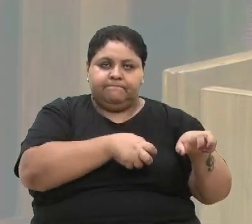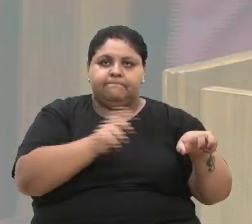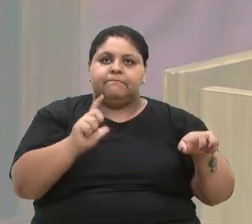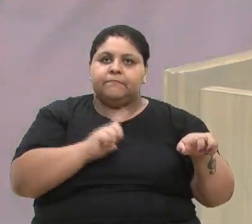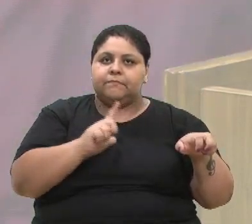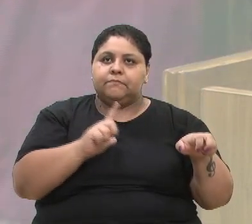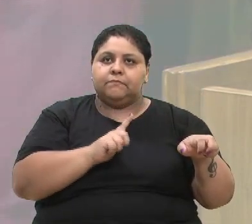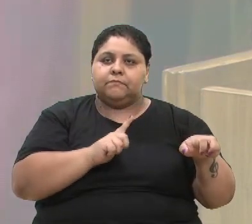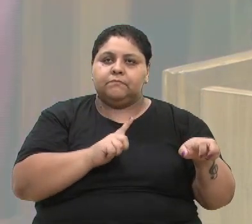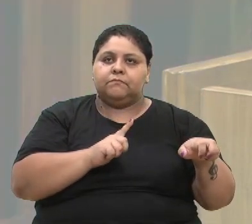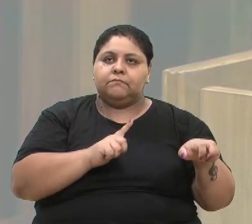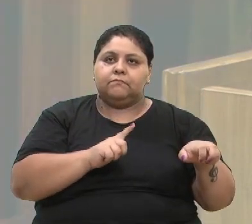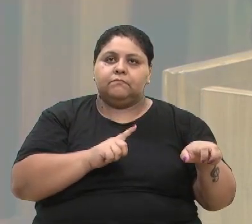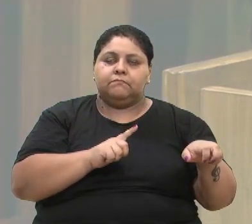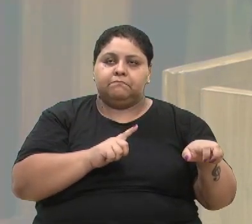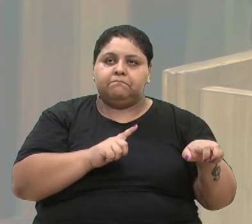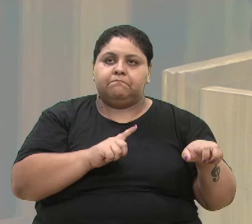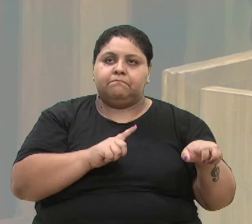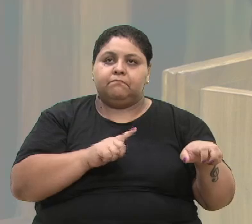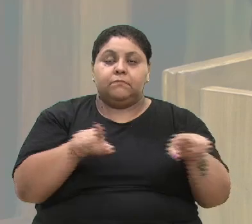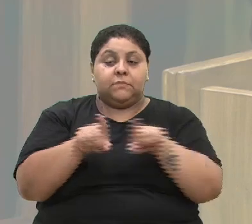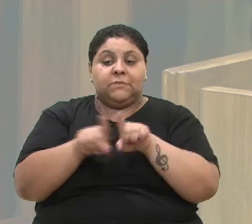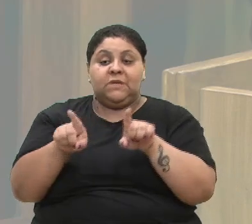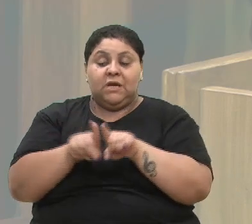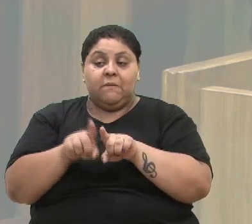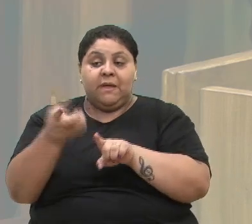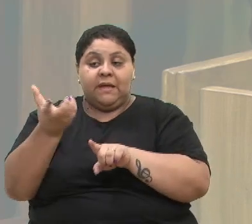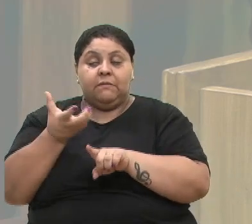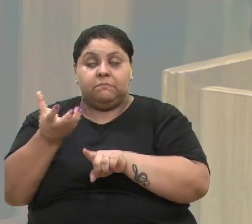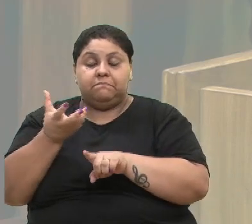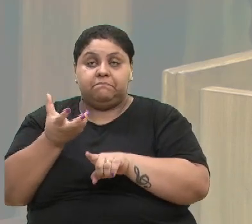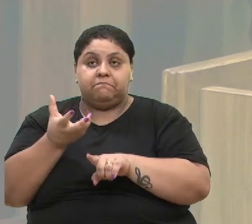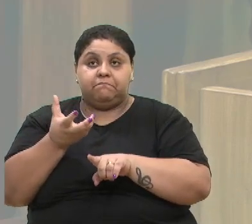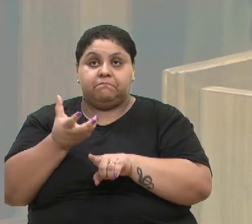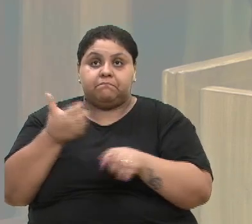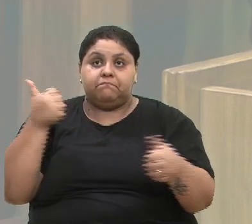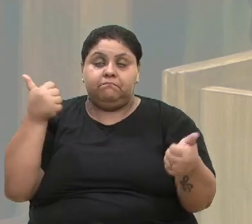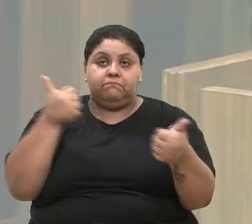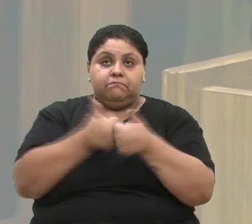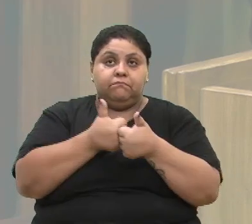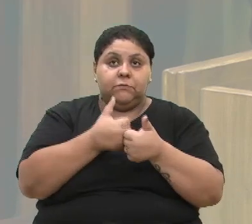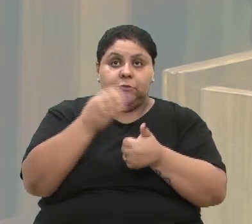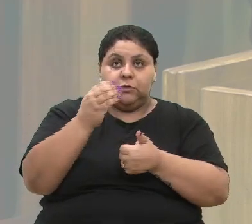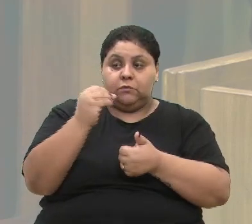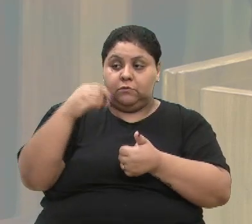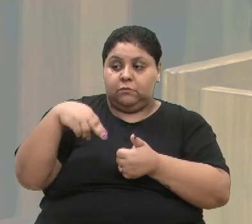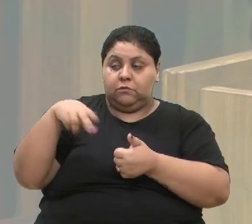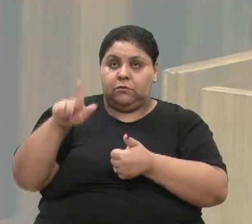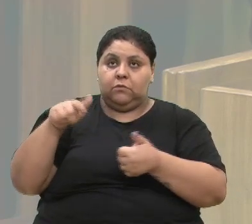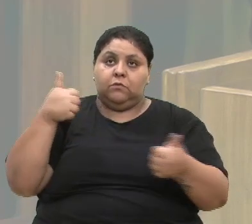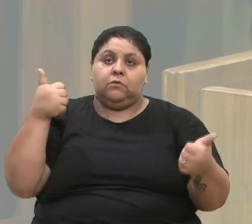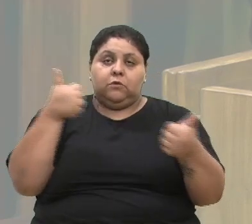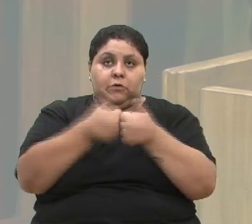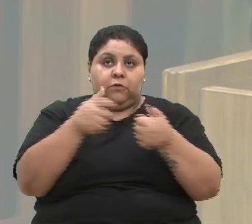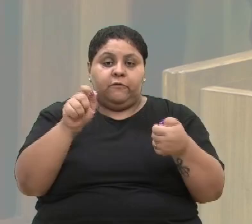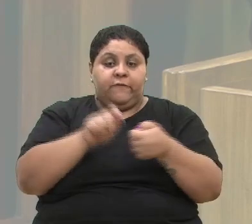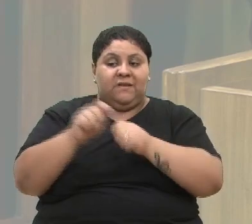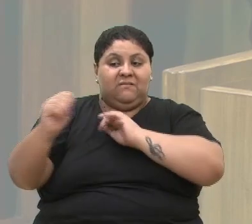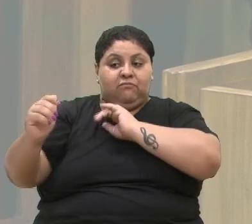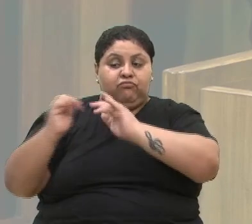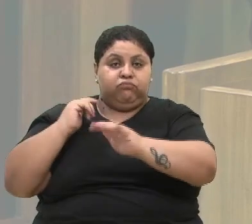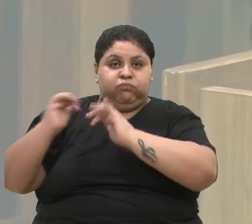esteja essa rua coberta. Também foi buscado, junto com as ONGs, também estão junto com a gente, fazendo esse movimento,